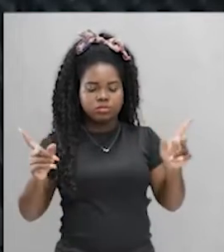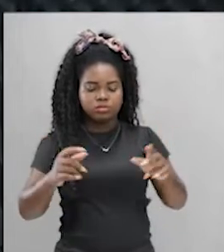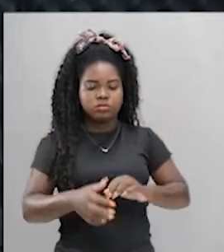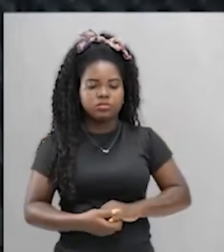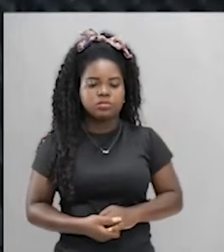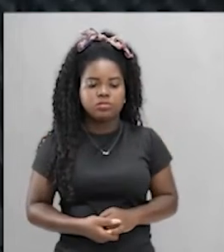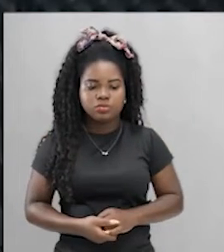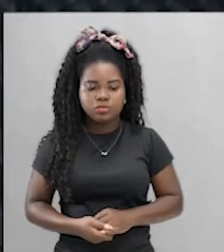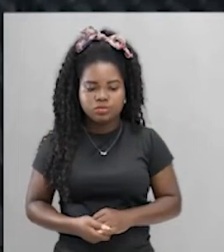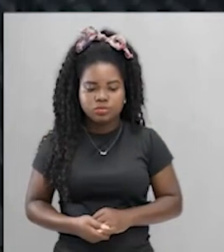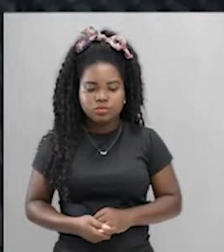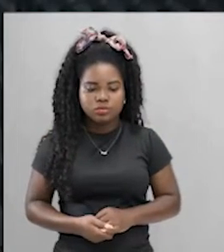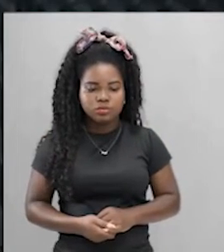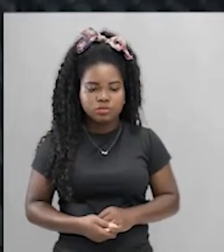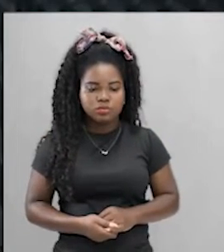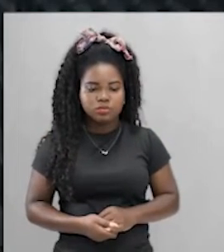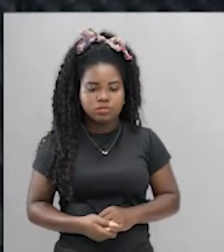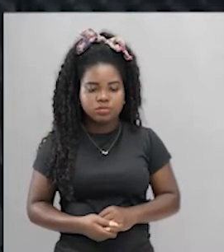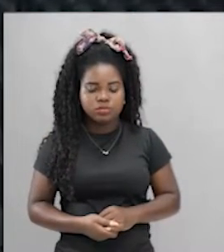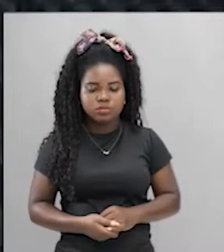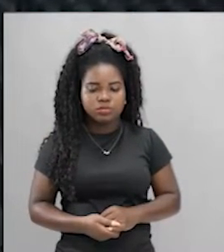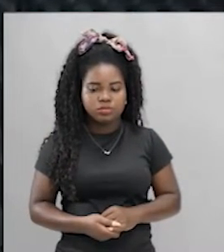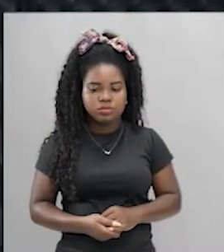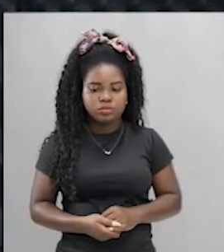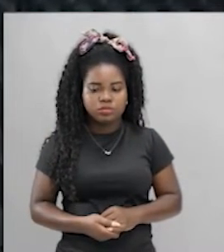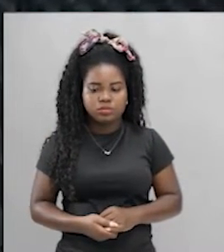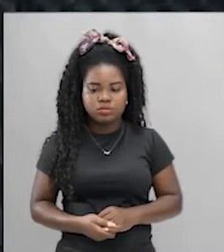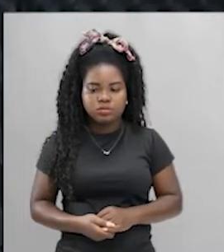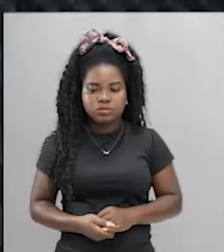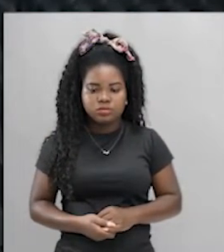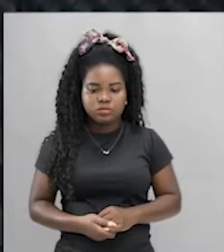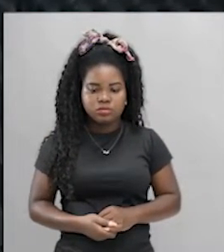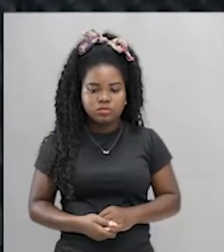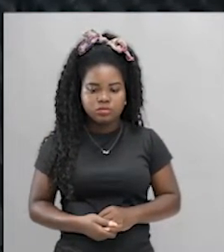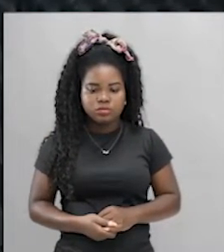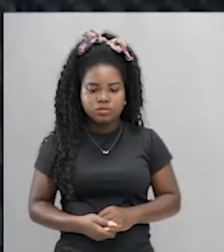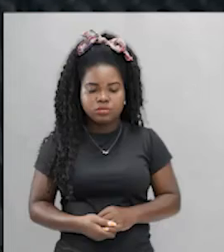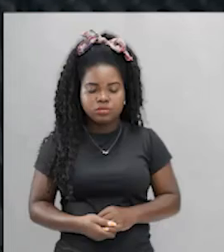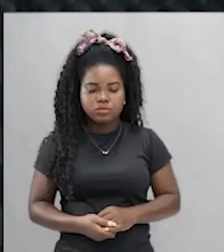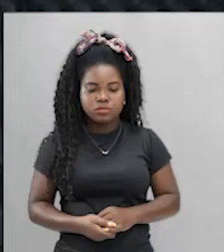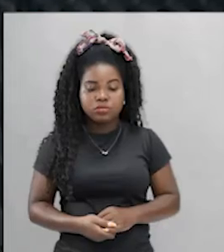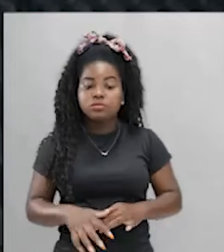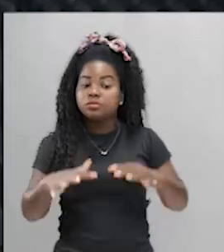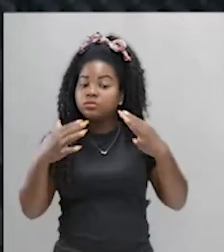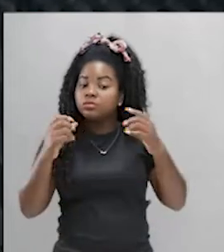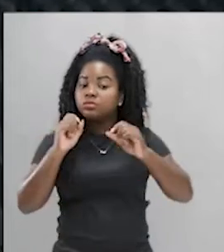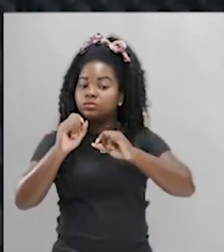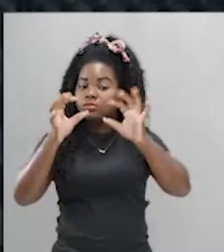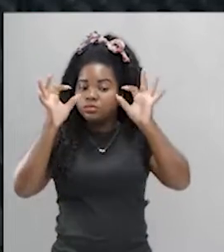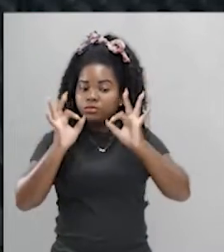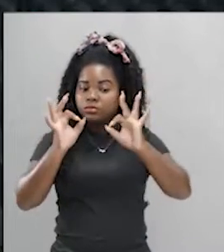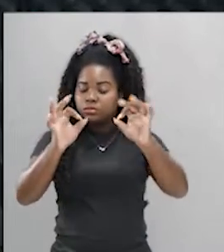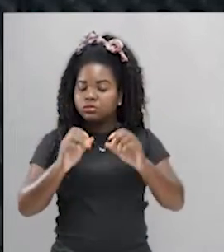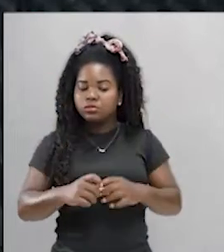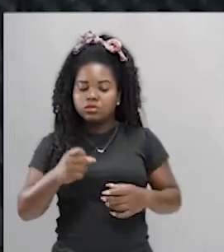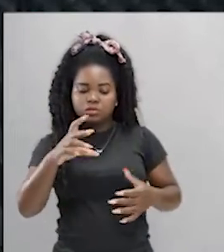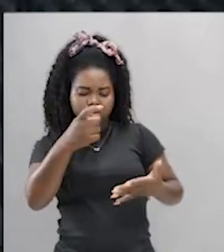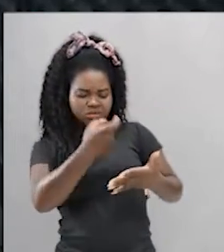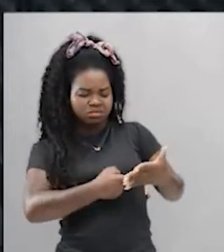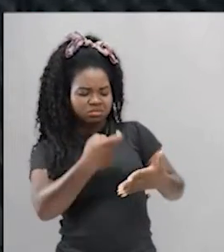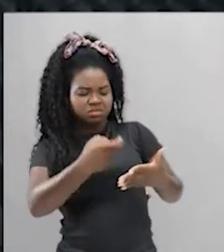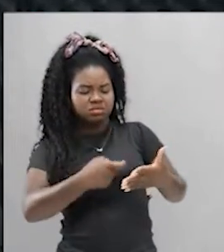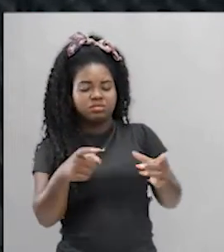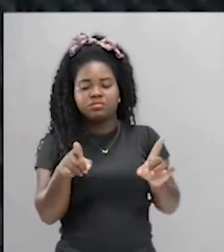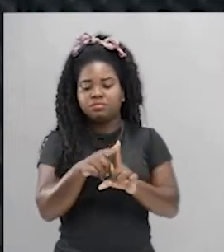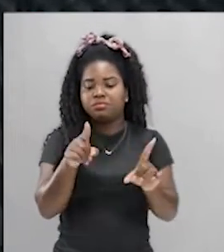diferente. Permite ao autor o que, professor? Explorar, experimentar e trabalhar o próprio corpo. Preste atenção que eu não estou falando aqui sobre textos, eu